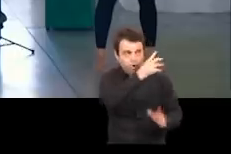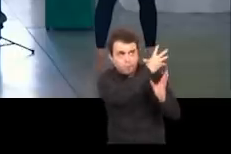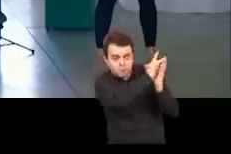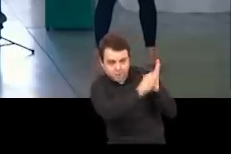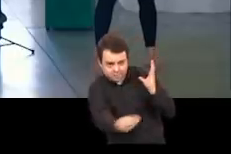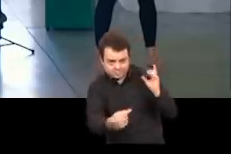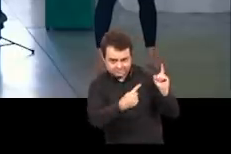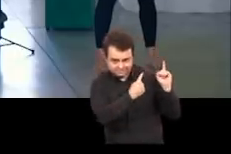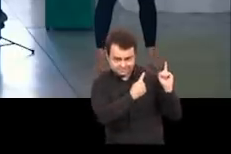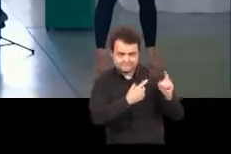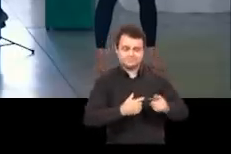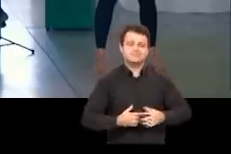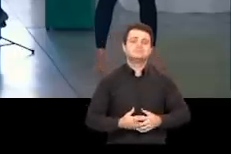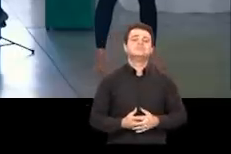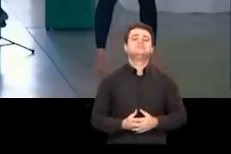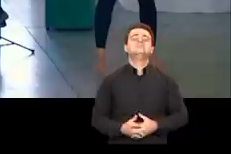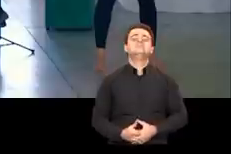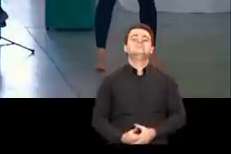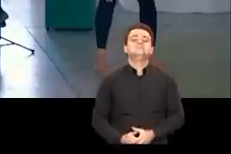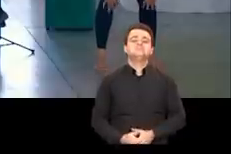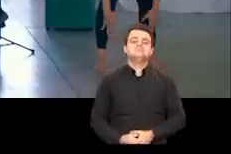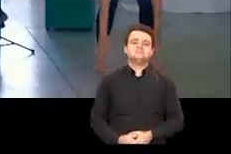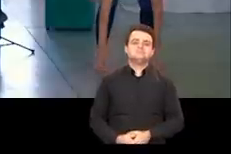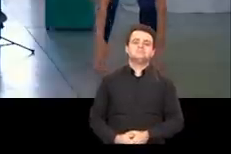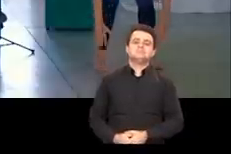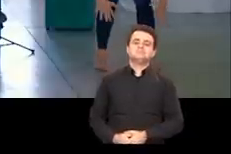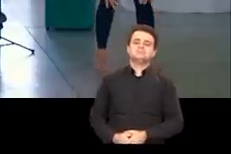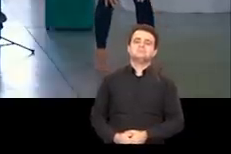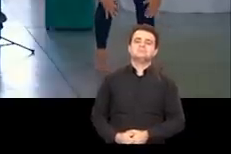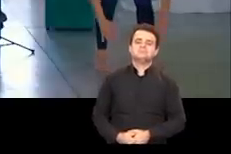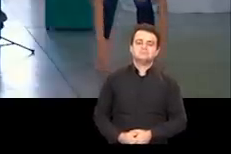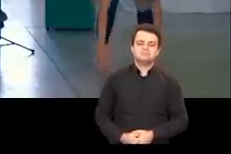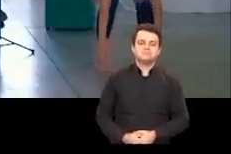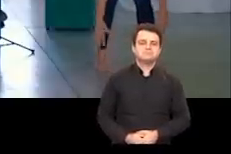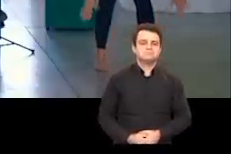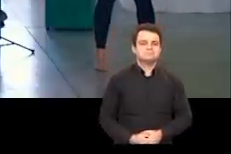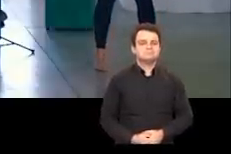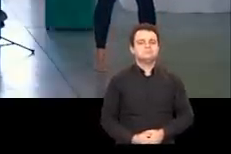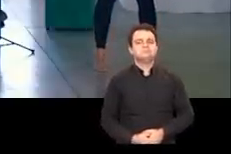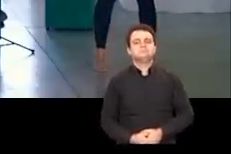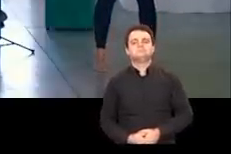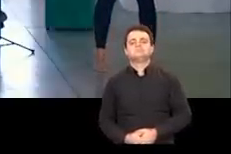devagarzinho. Cabeça, ombro, joelho e pé, joelho e pé.